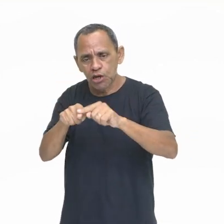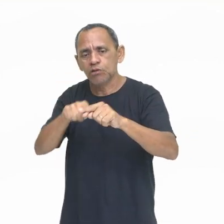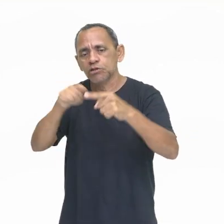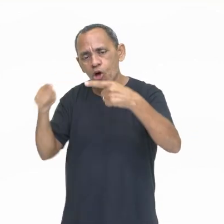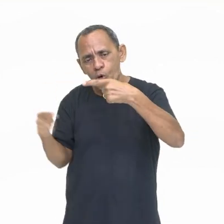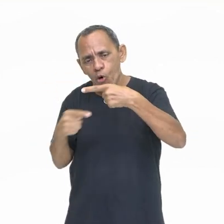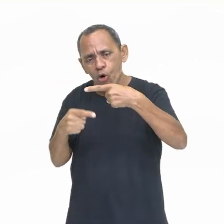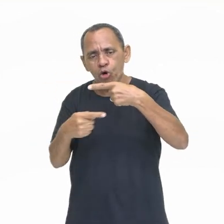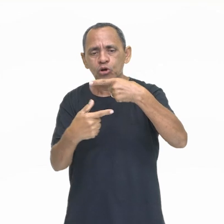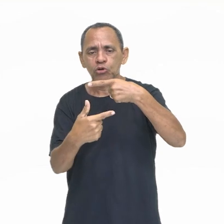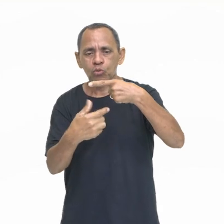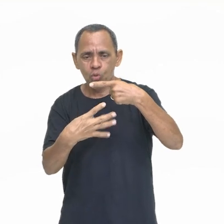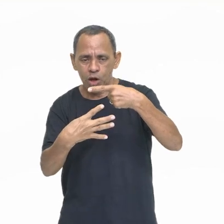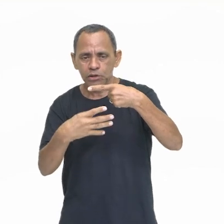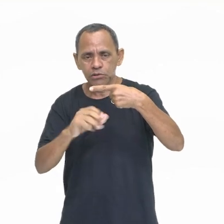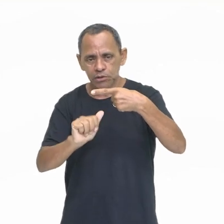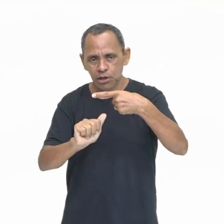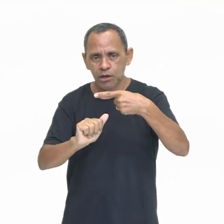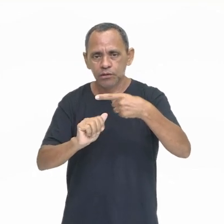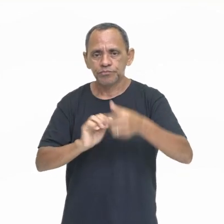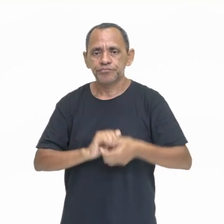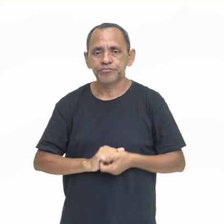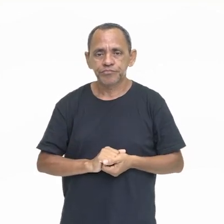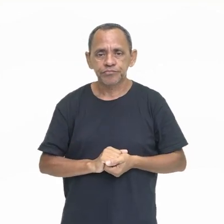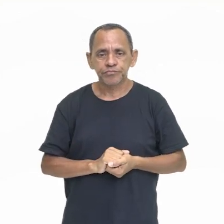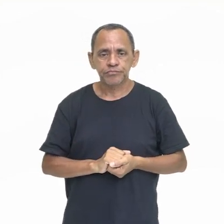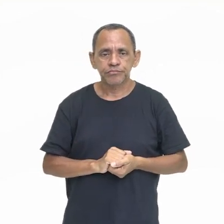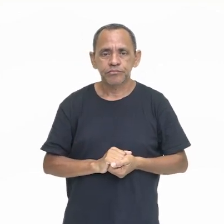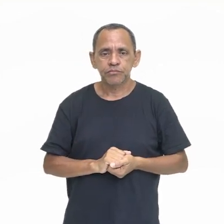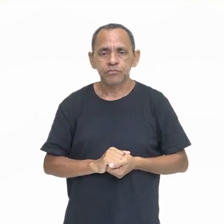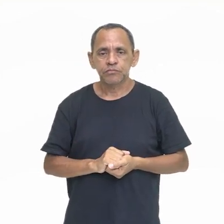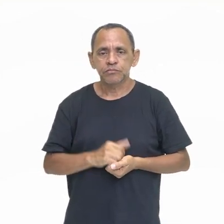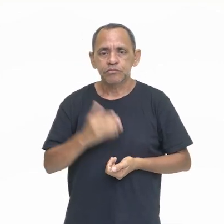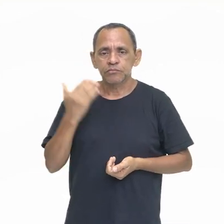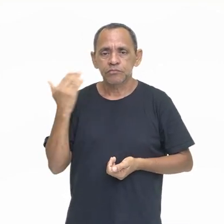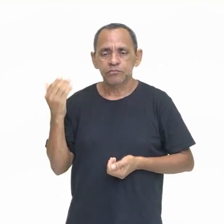Certo? Vamos ver um exemplo aqui, ó. Vem aqui comigo.